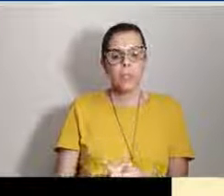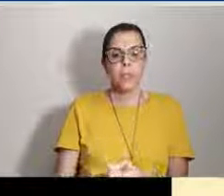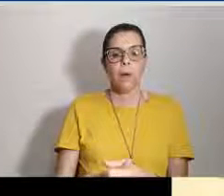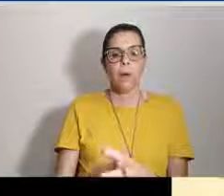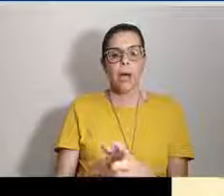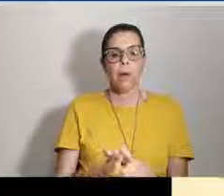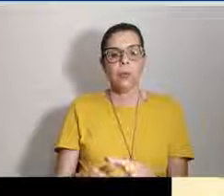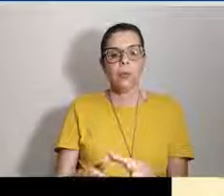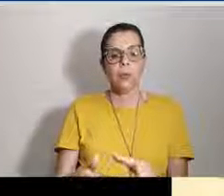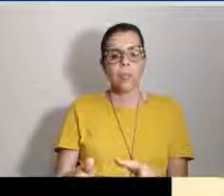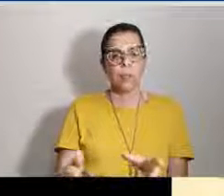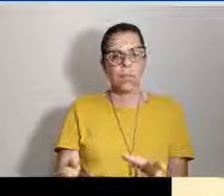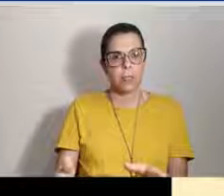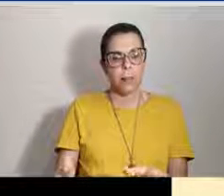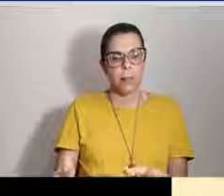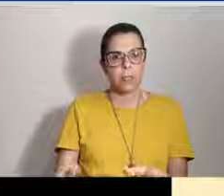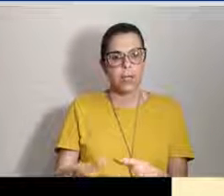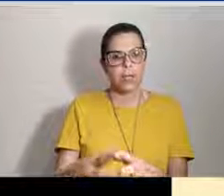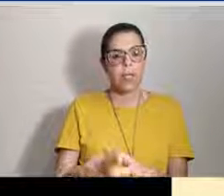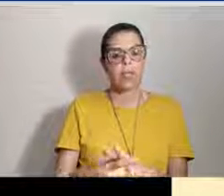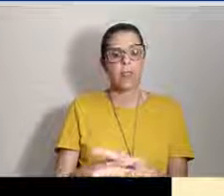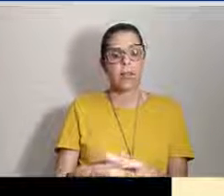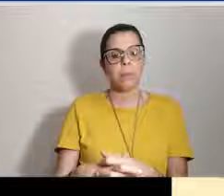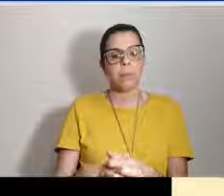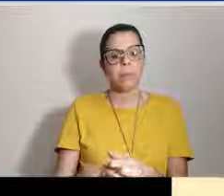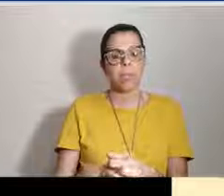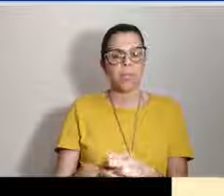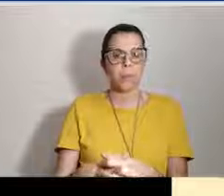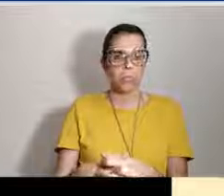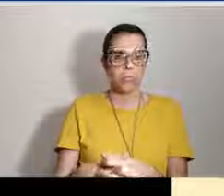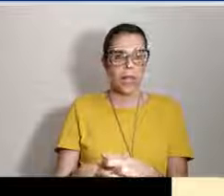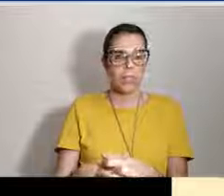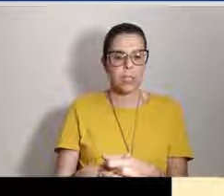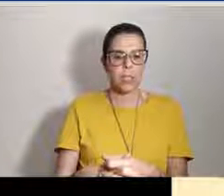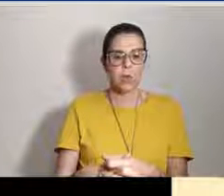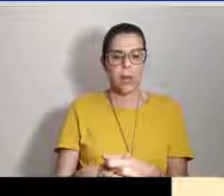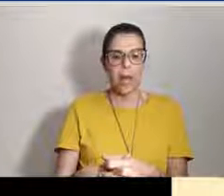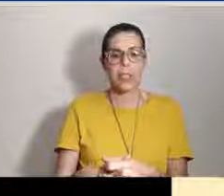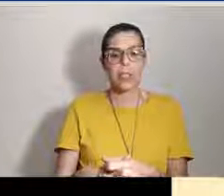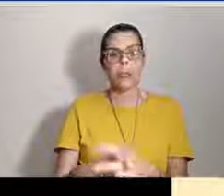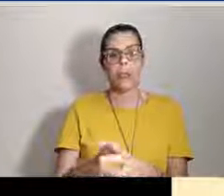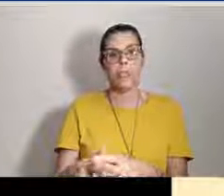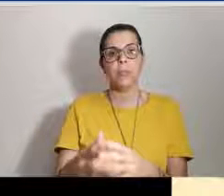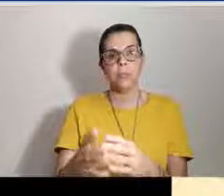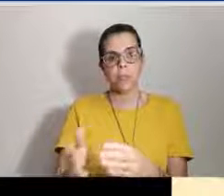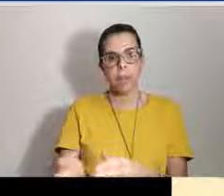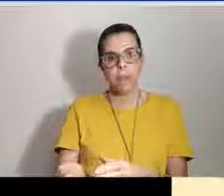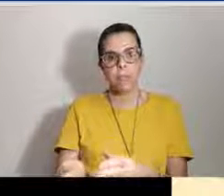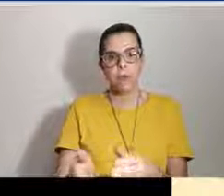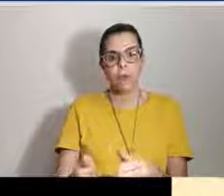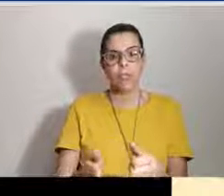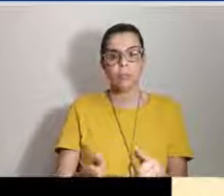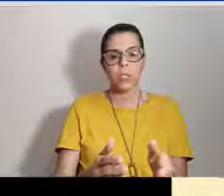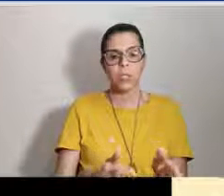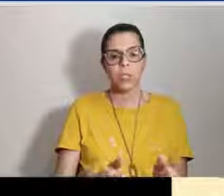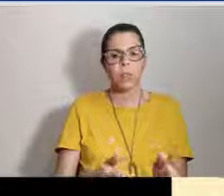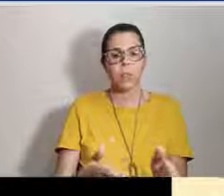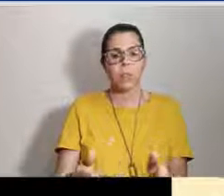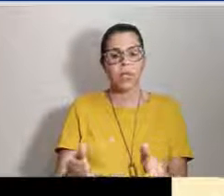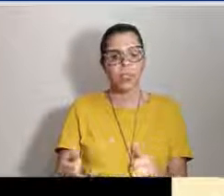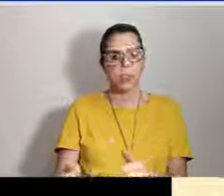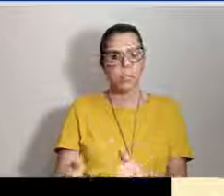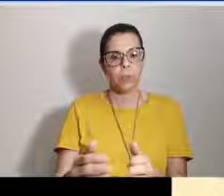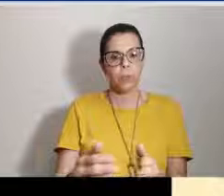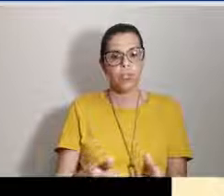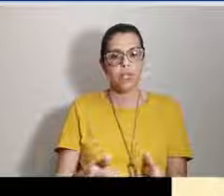que conduziram à construção desse trabalho analítico a respeito das lições didáticas do online, tomando os memes como